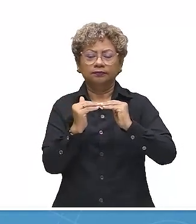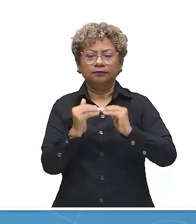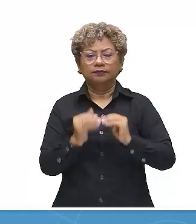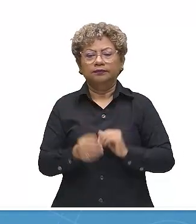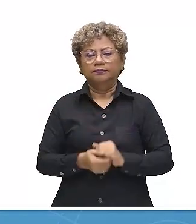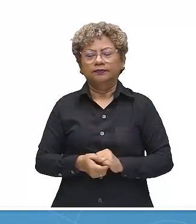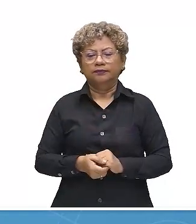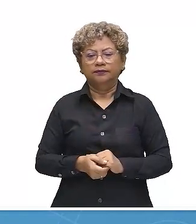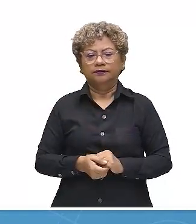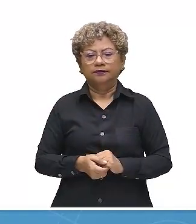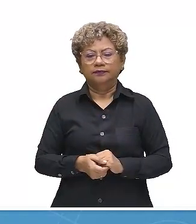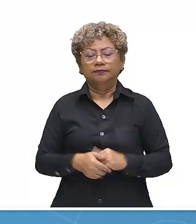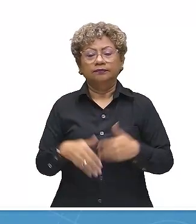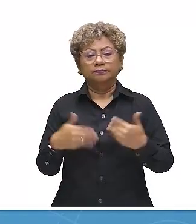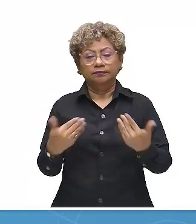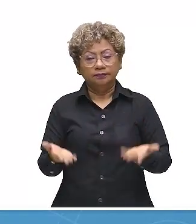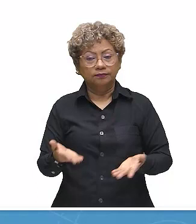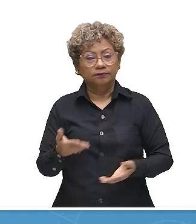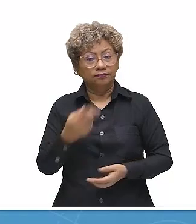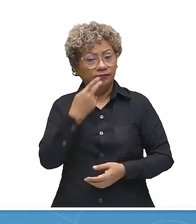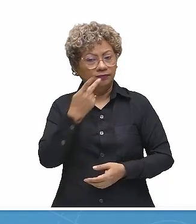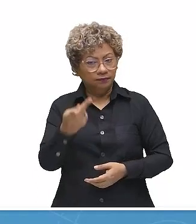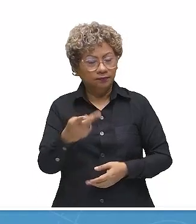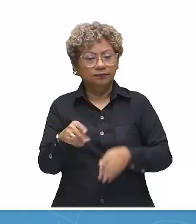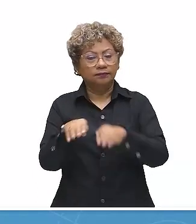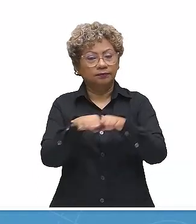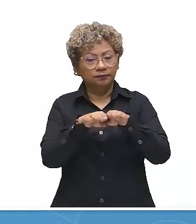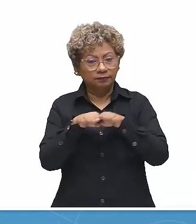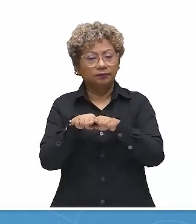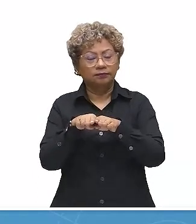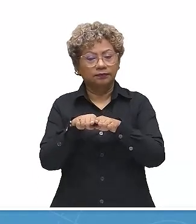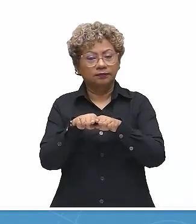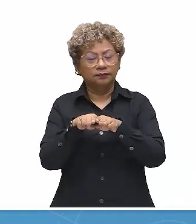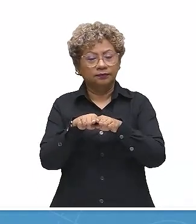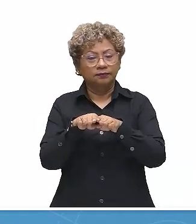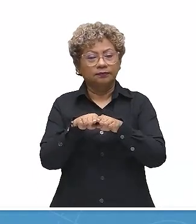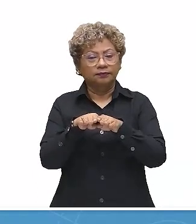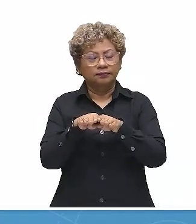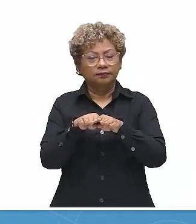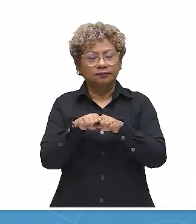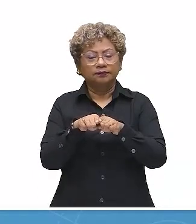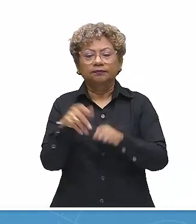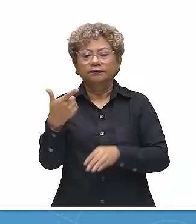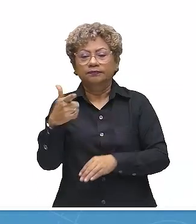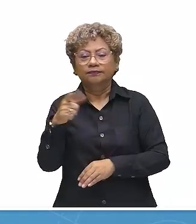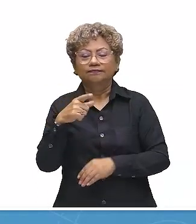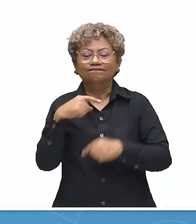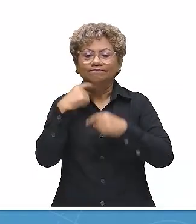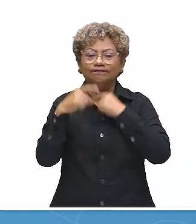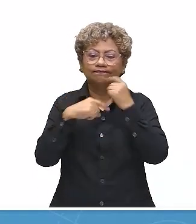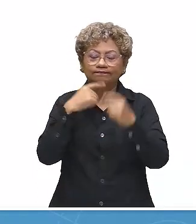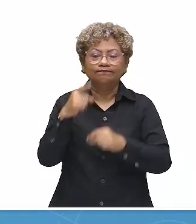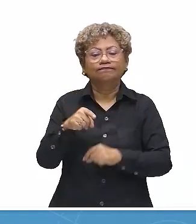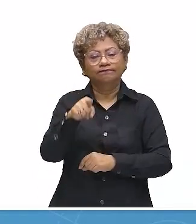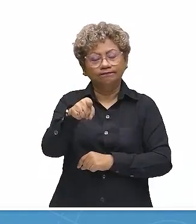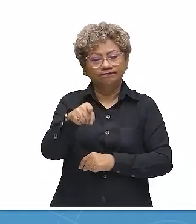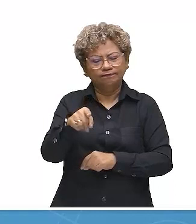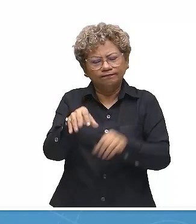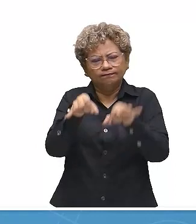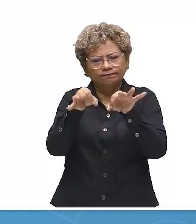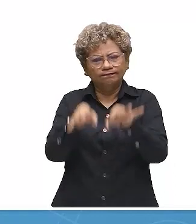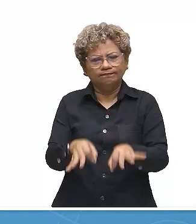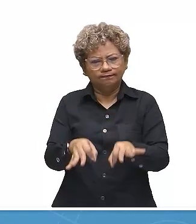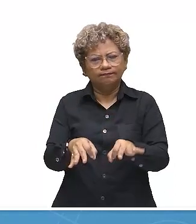eu estou dizendo que elas são iguais, né? Eu estou dizendo que 2 sobre 4 é igual a 1 sobre 2. Como é que você tem certeza que isso é